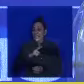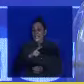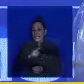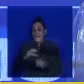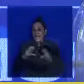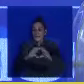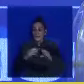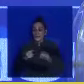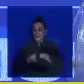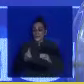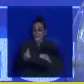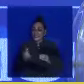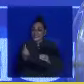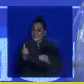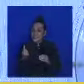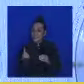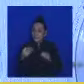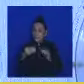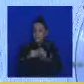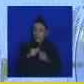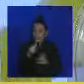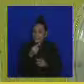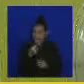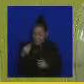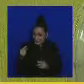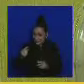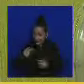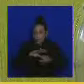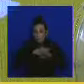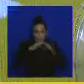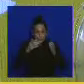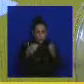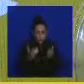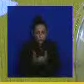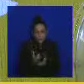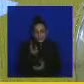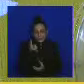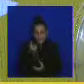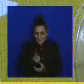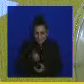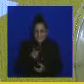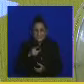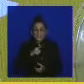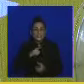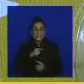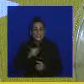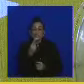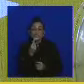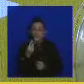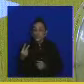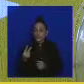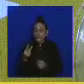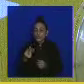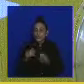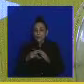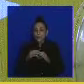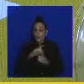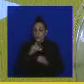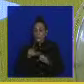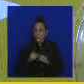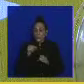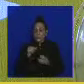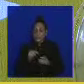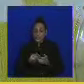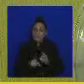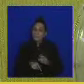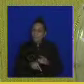as bolas numeradas de 01 a 31. E no globo, no sexto globo, nós temos 12 bolas necessárias para realizar o